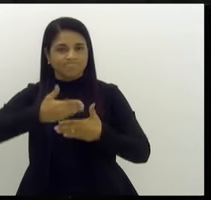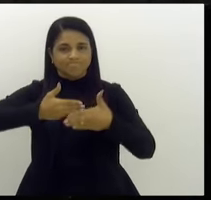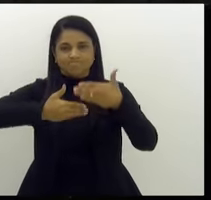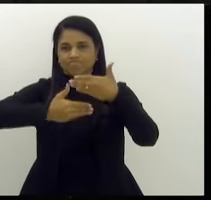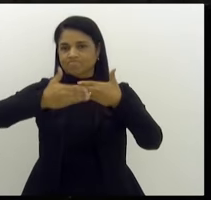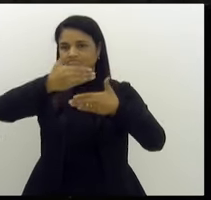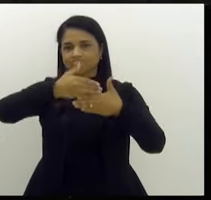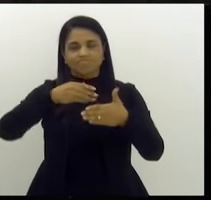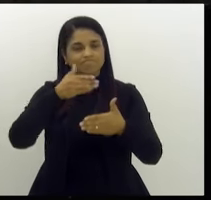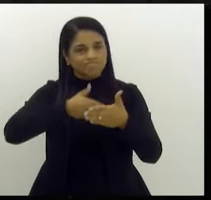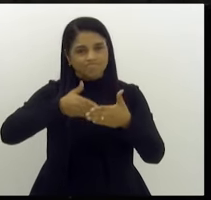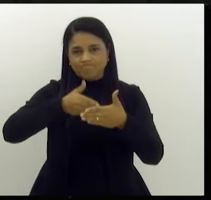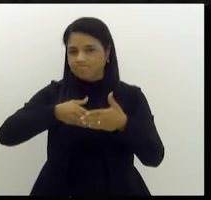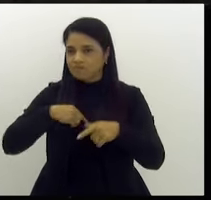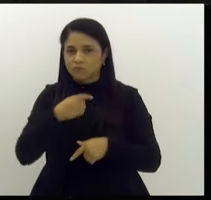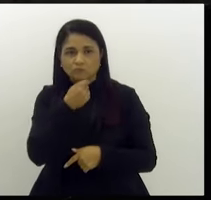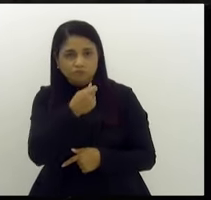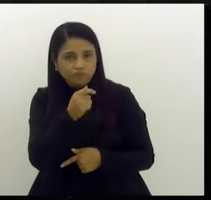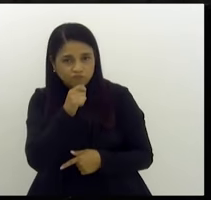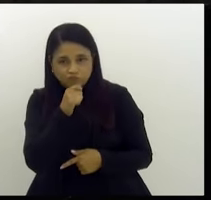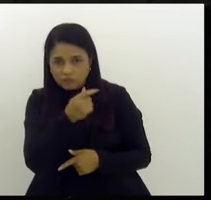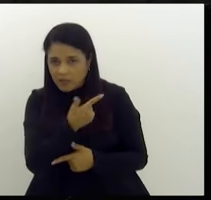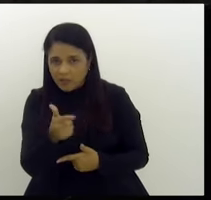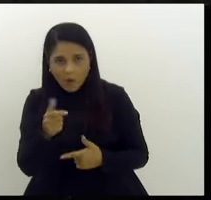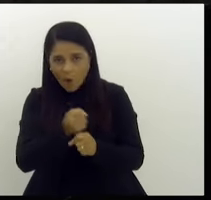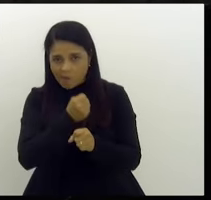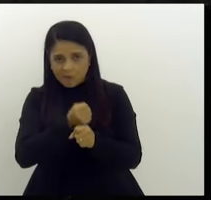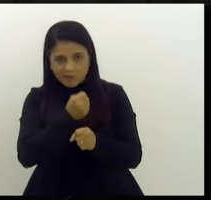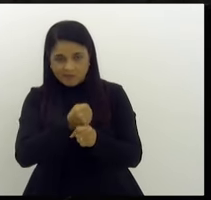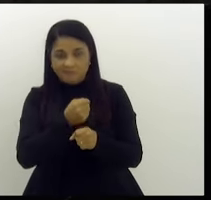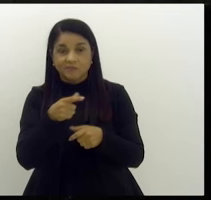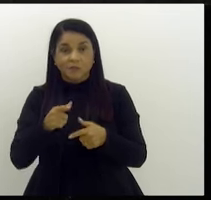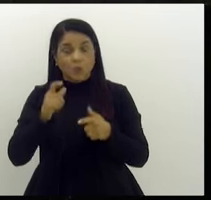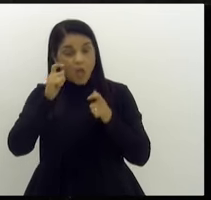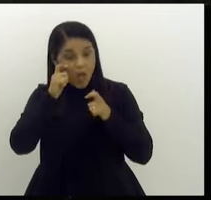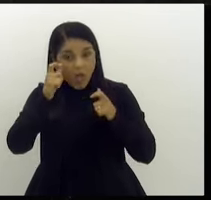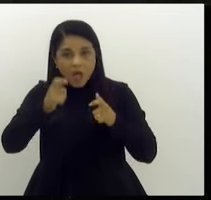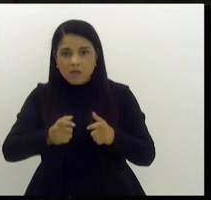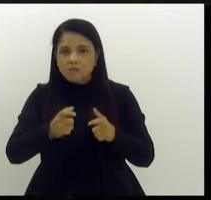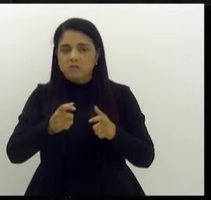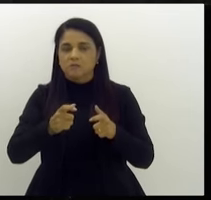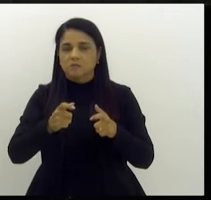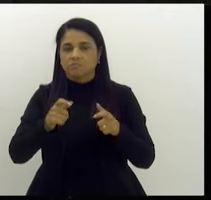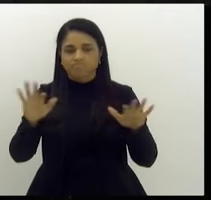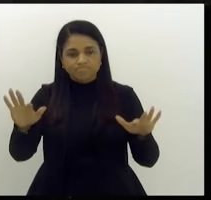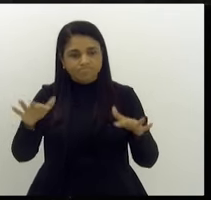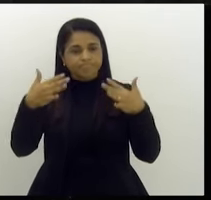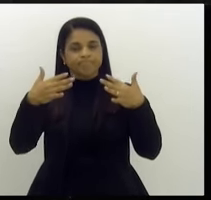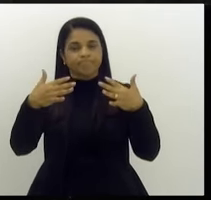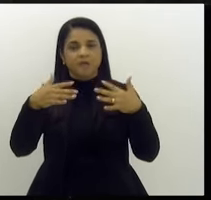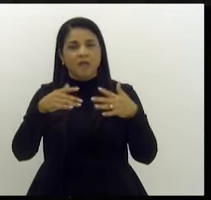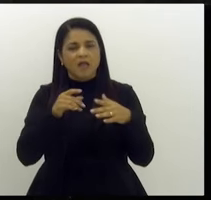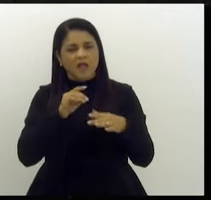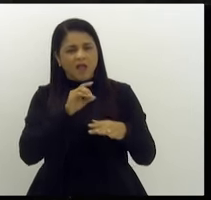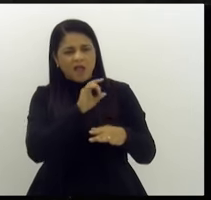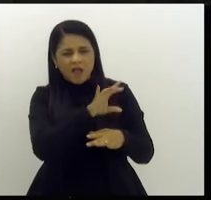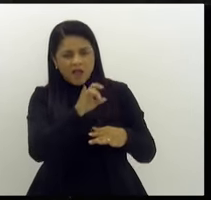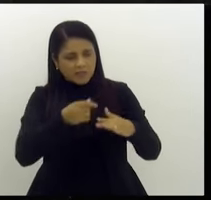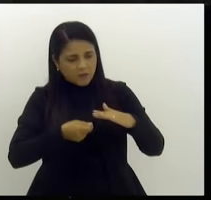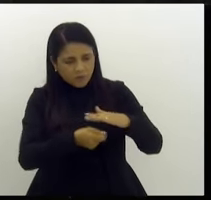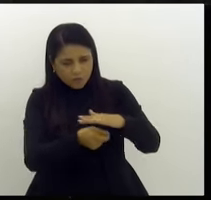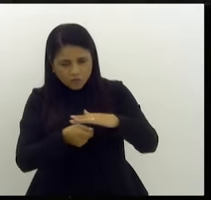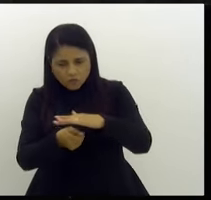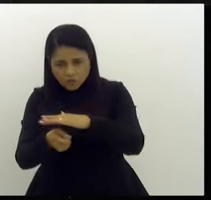necessárias então eh eh nos chama atenção o quanto que cada fundo fundo a fundo né vai